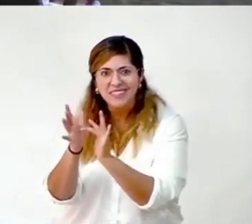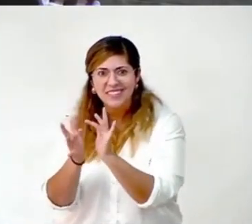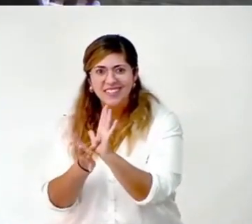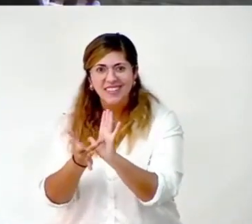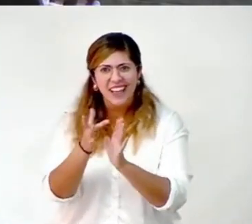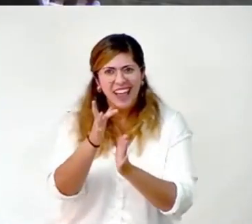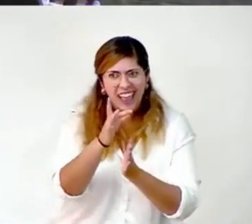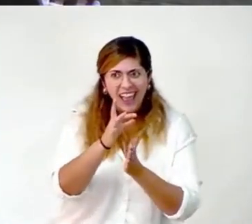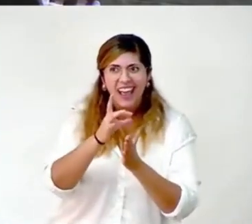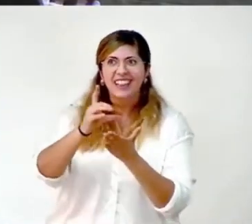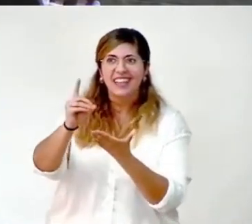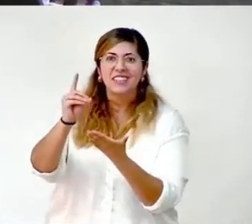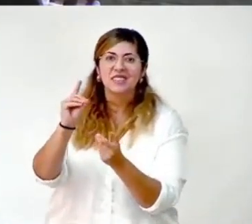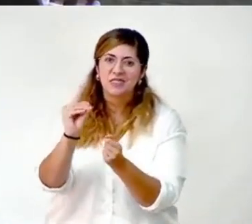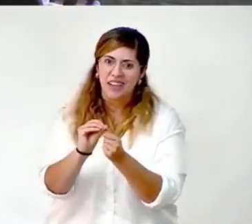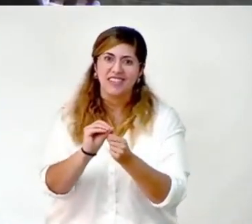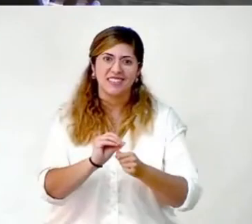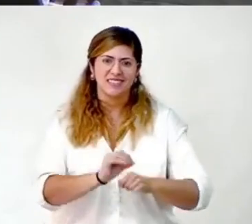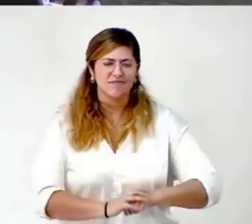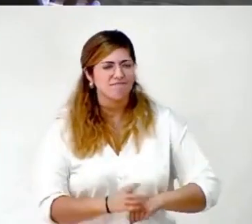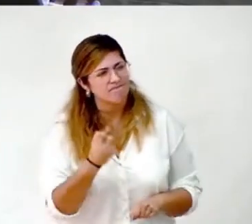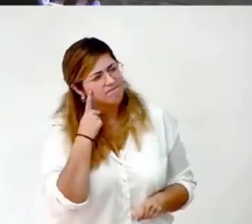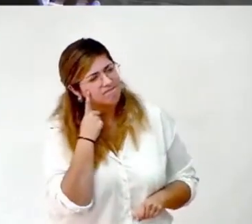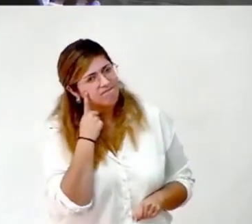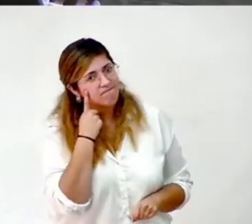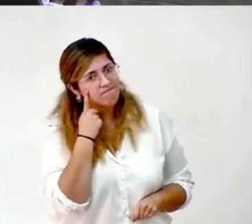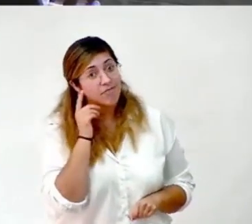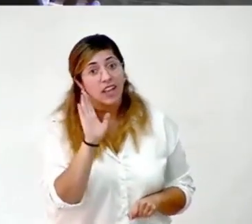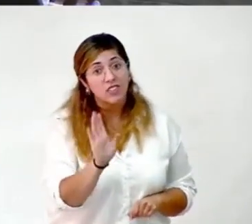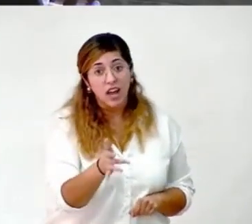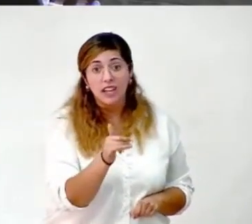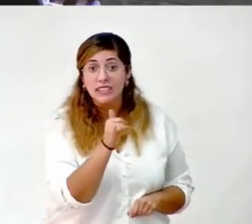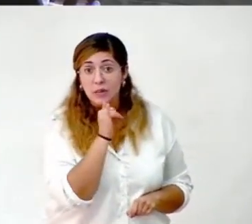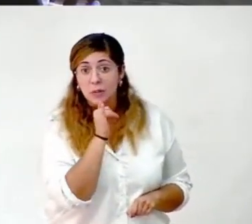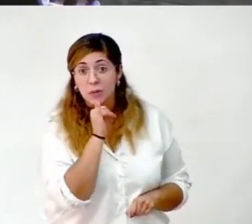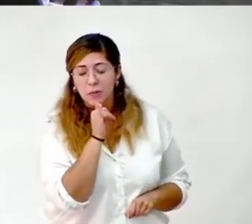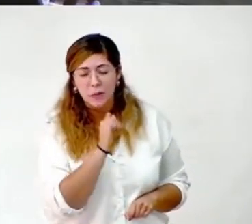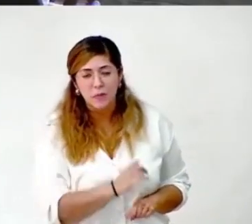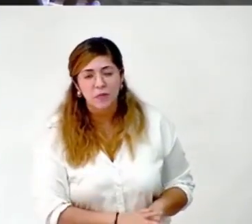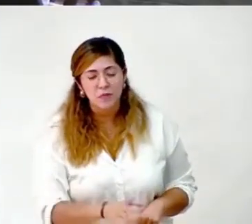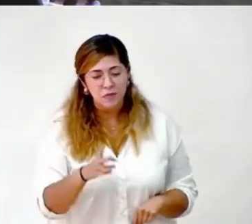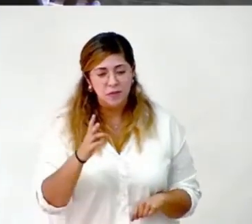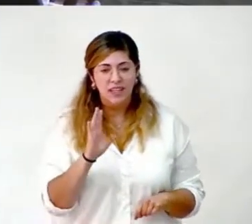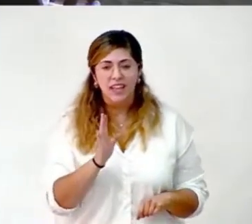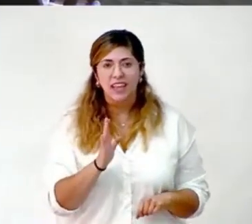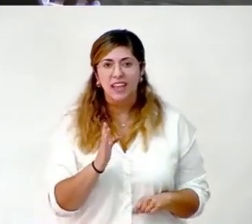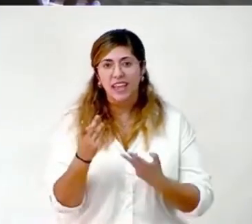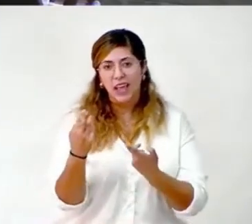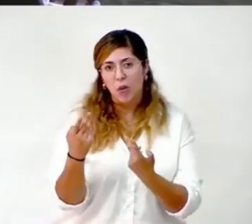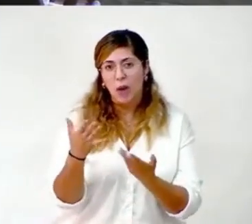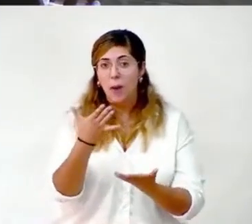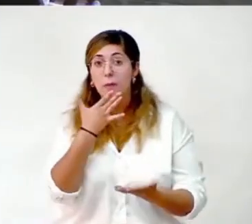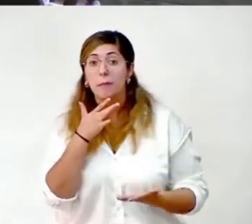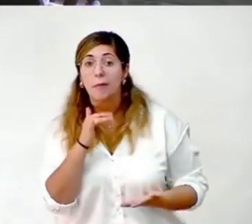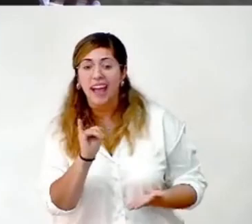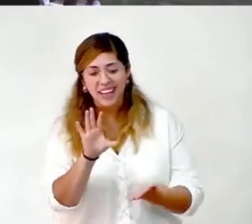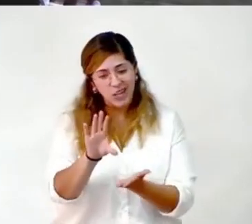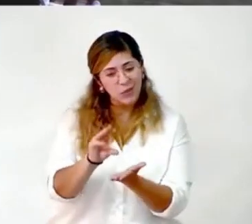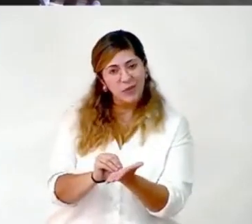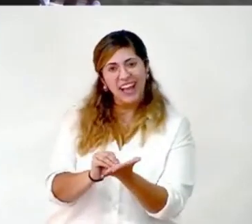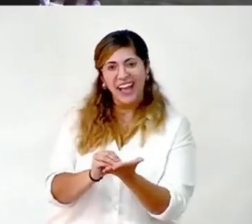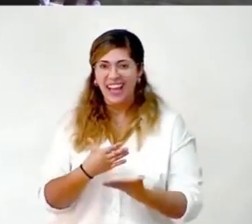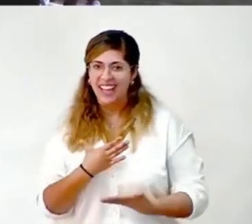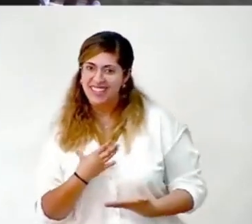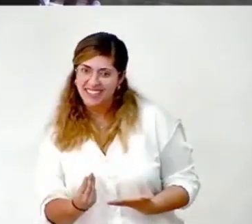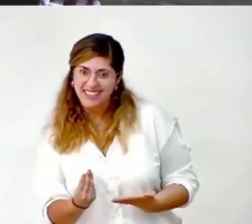E eu tenho certeza que você já ouviu isso. Tal pai, tal filho. Quando nós temos um filho que,